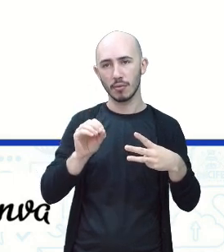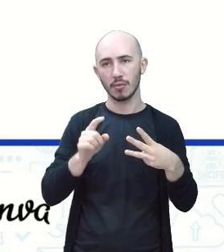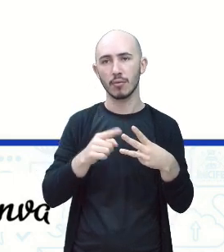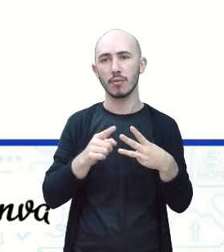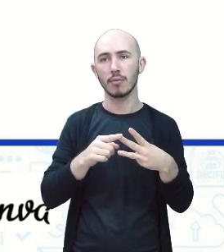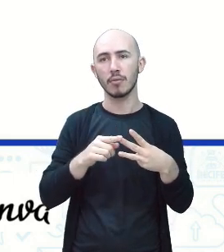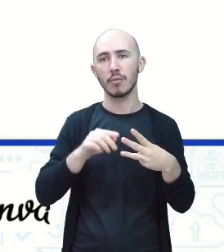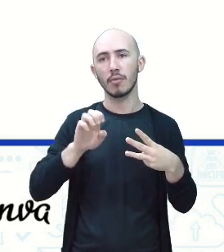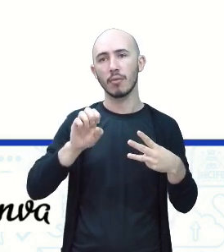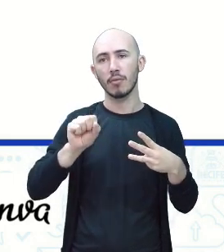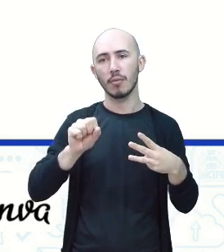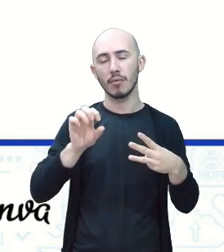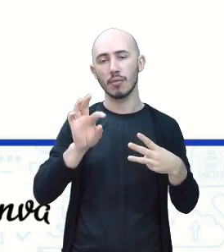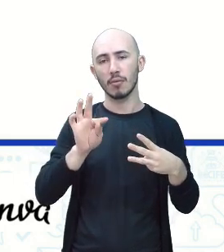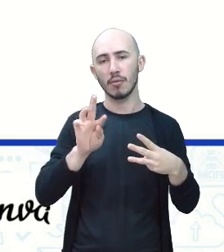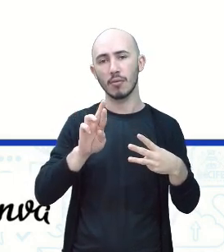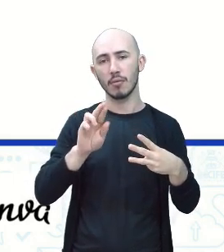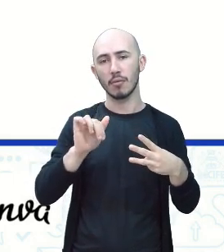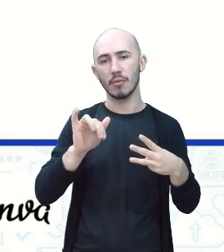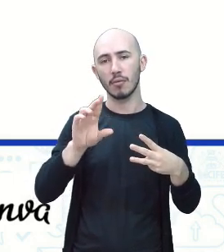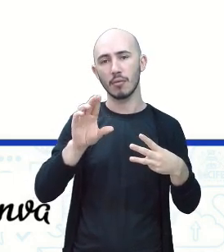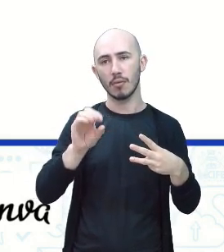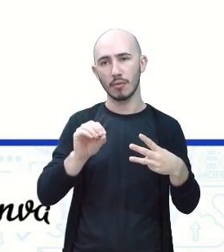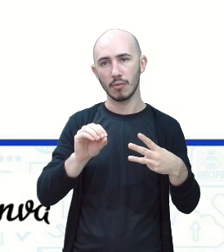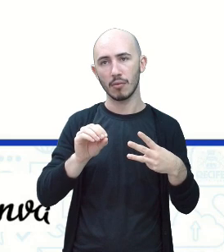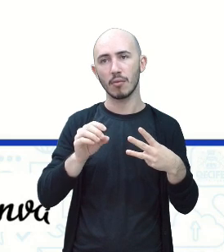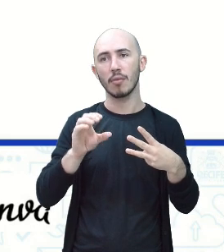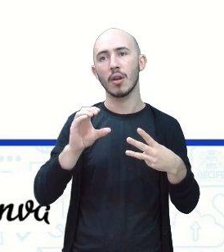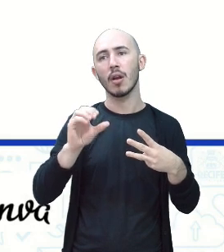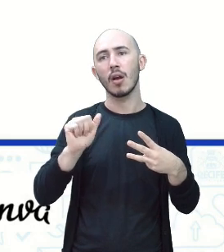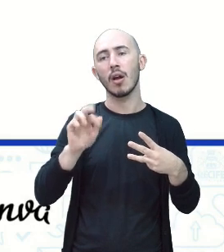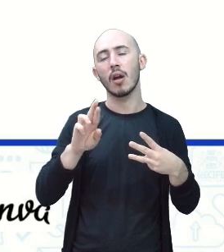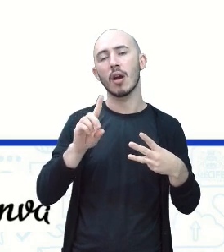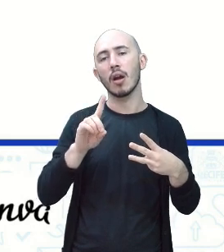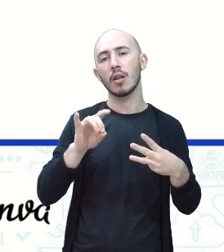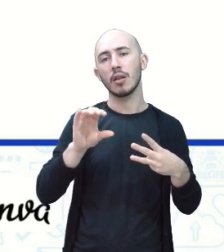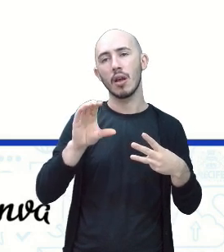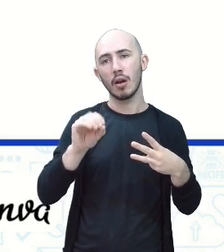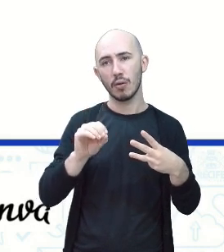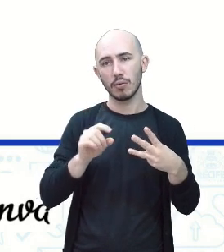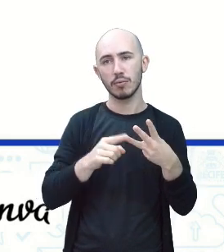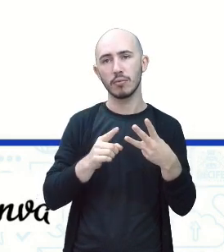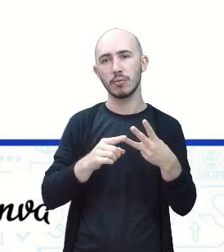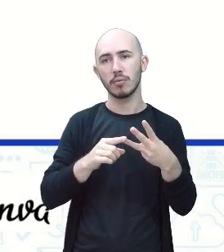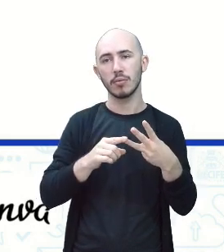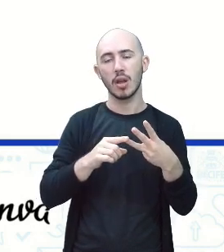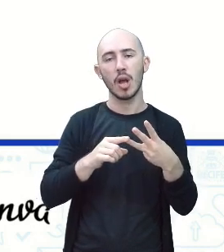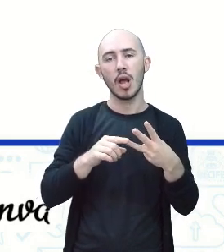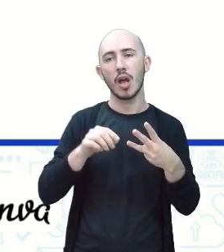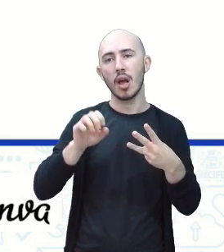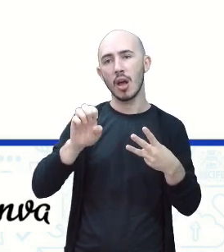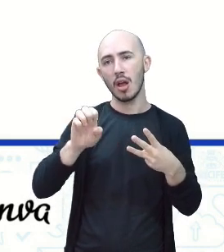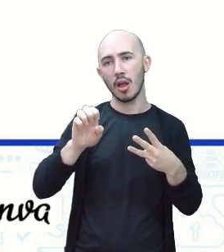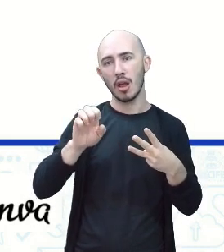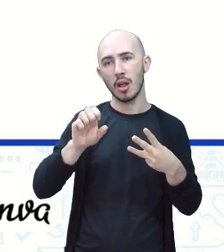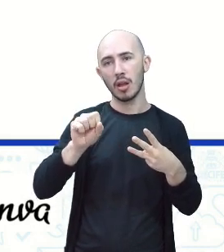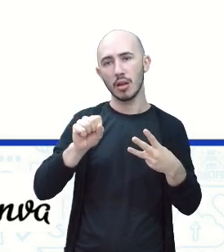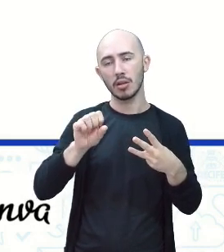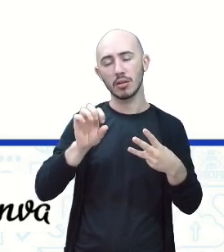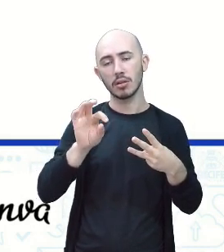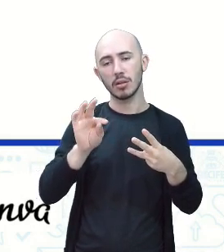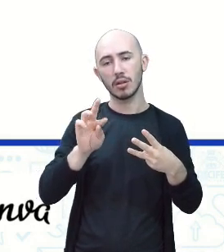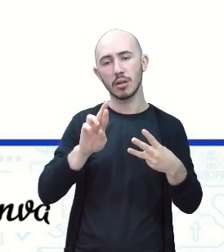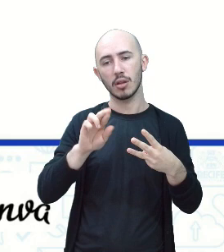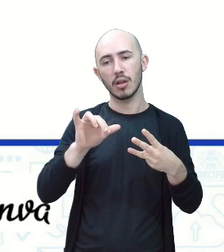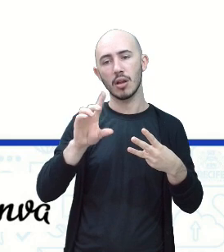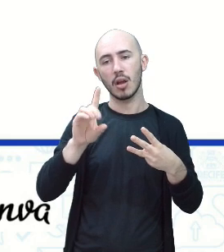estriado cardíaco e o não estriado. O estriado esquelético está presente nos